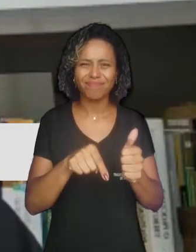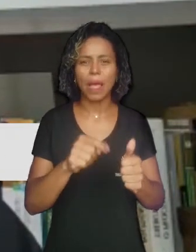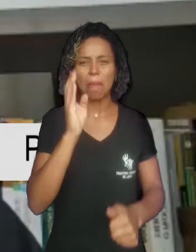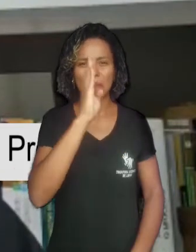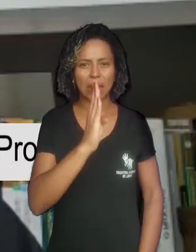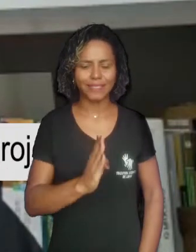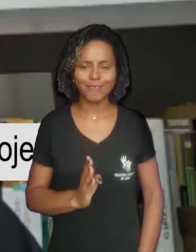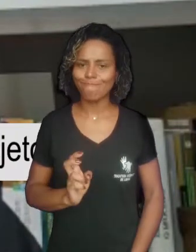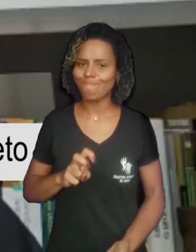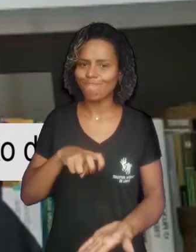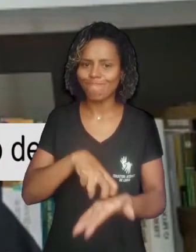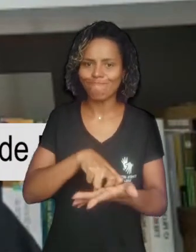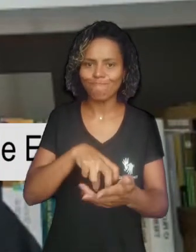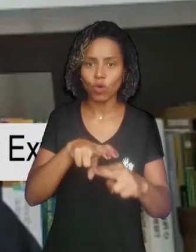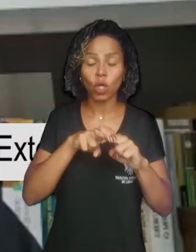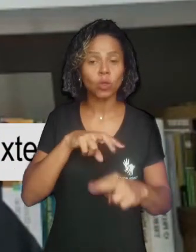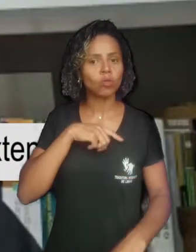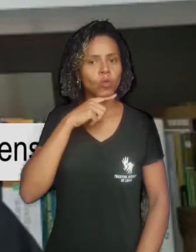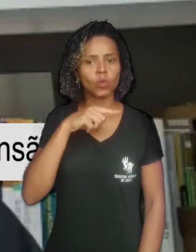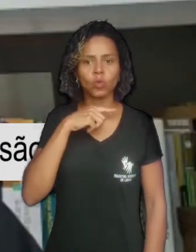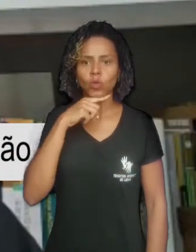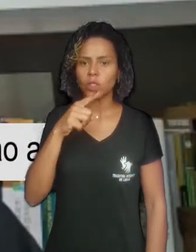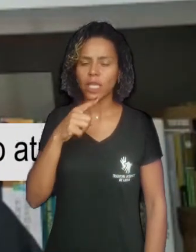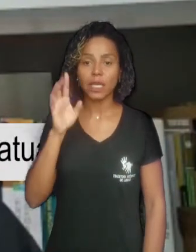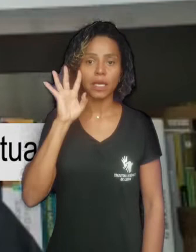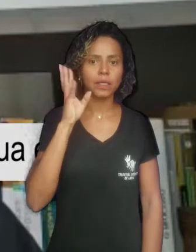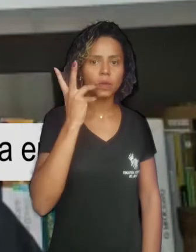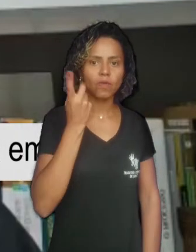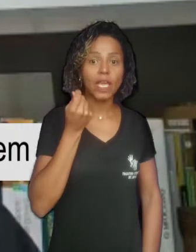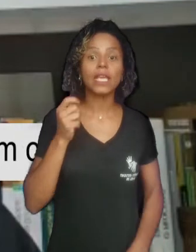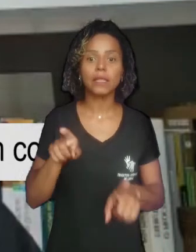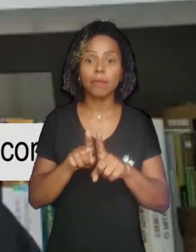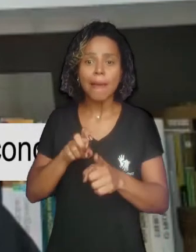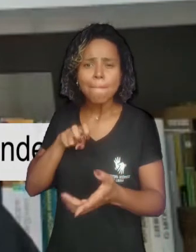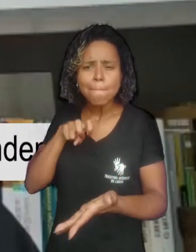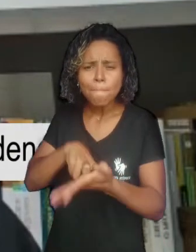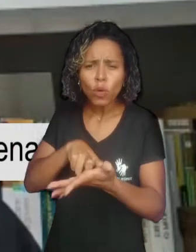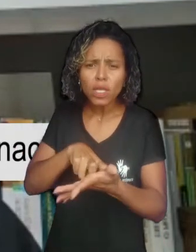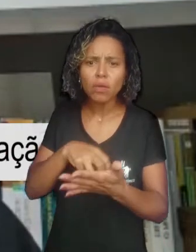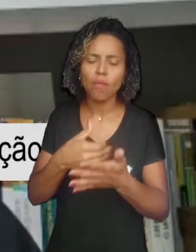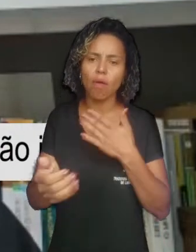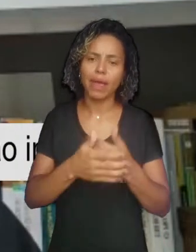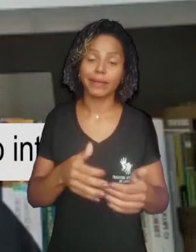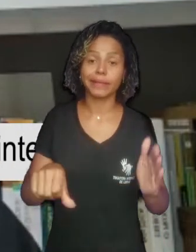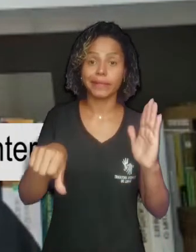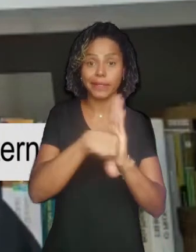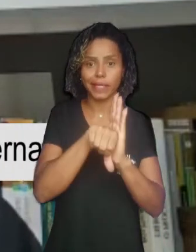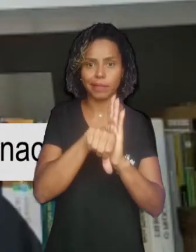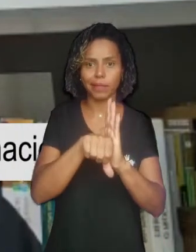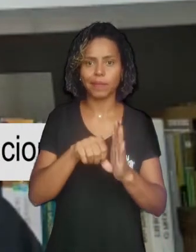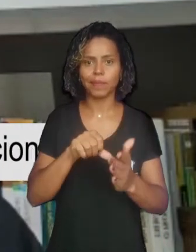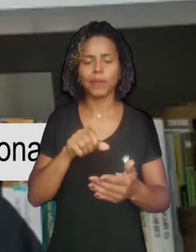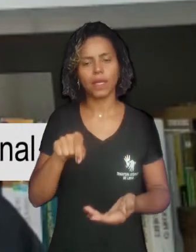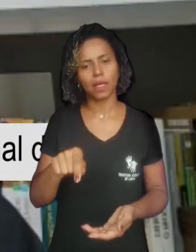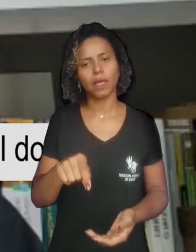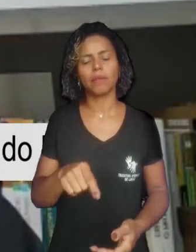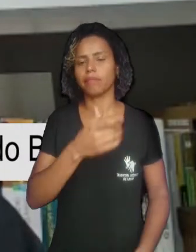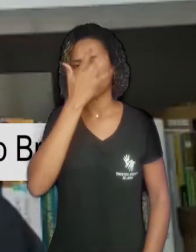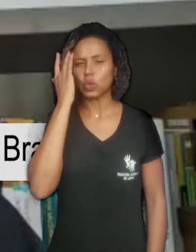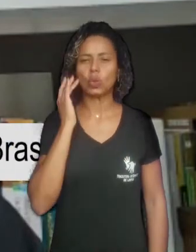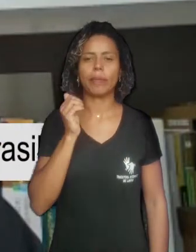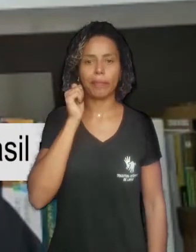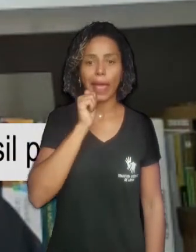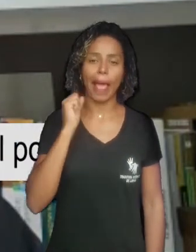por sua incapacidade por submissão imprimir um crime de feminicídio no caso específico um